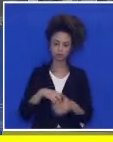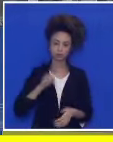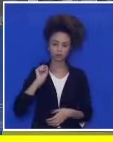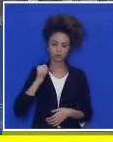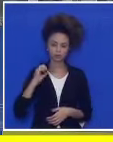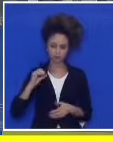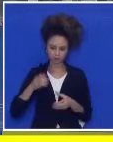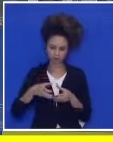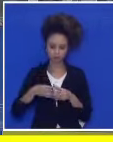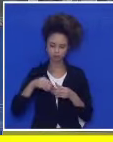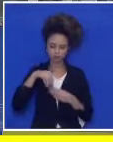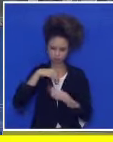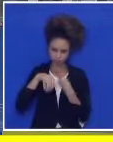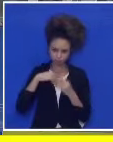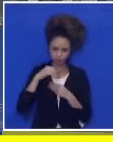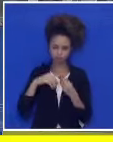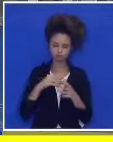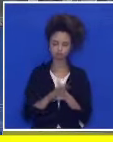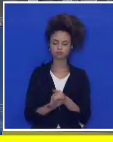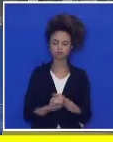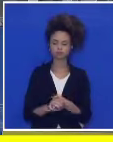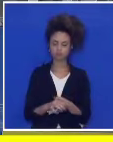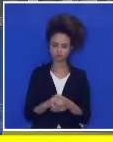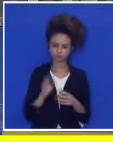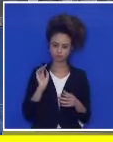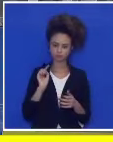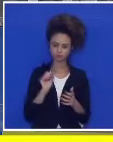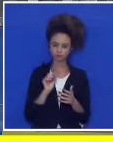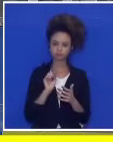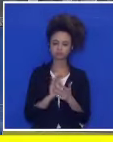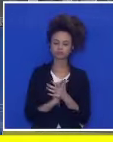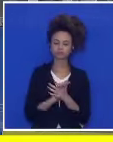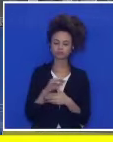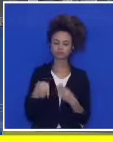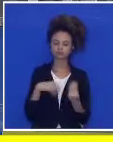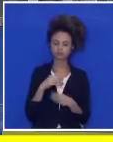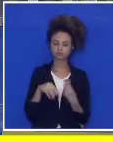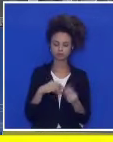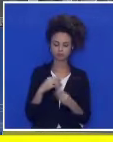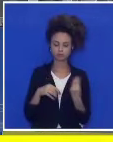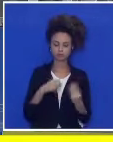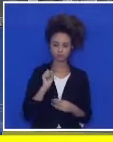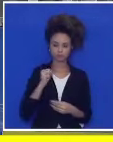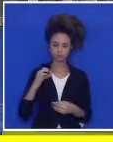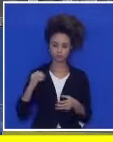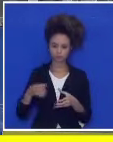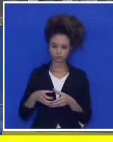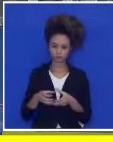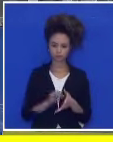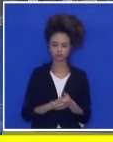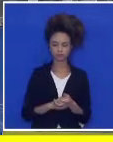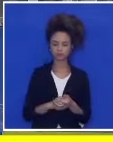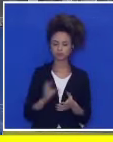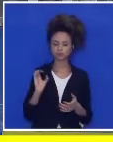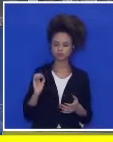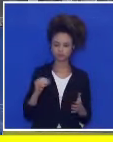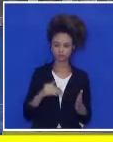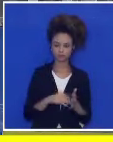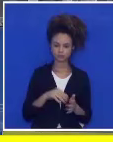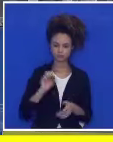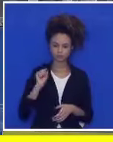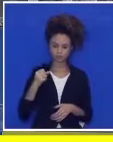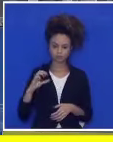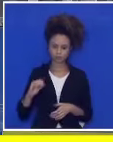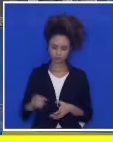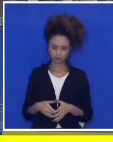80 bolas dentro do globo número 3. Globo ligado, já embaralhando. 80 bolas numeradas de 0 a